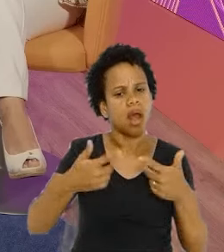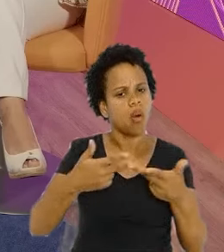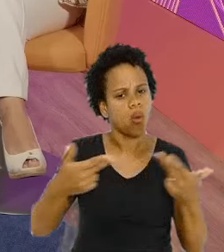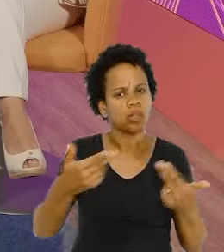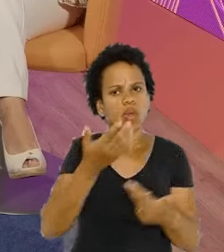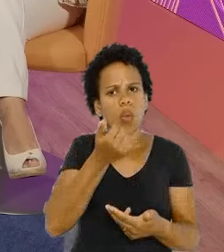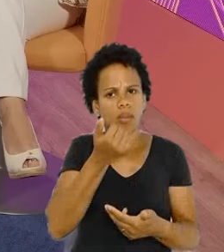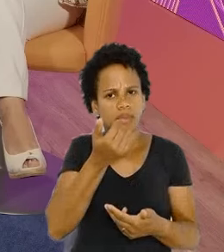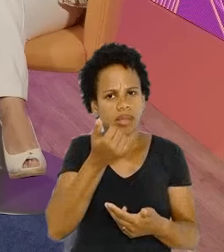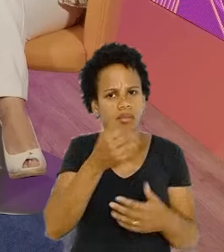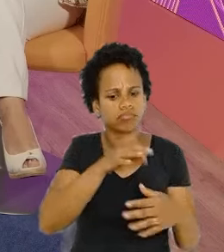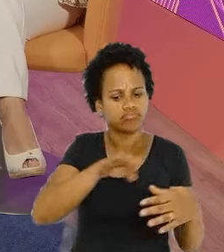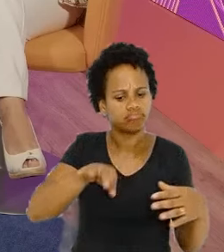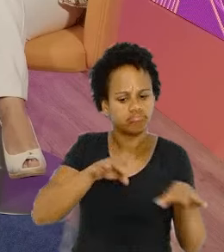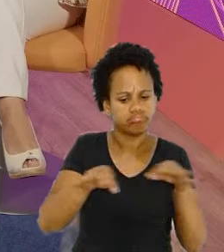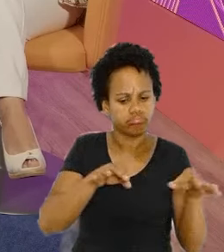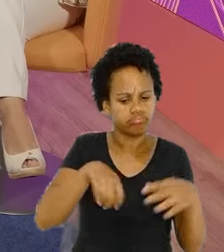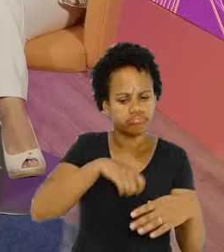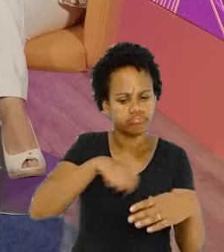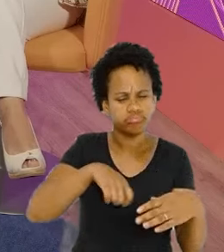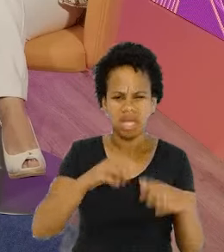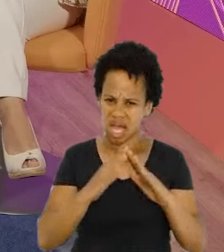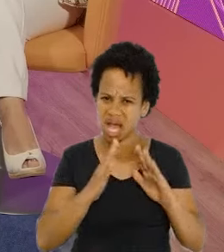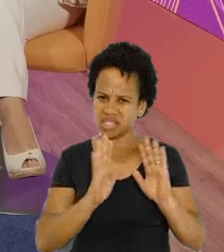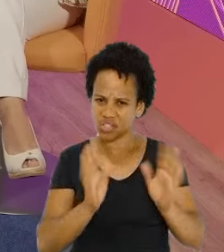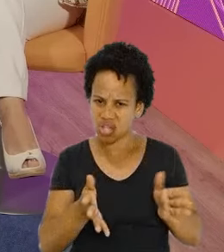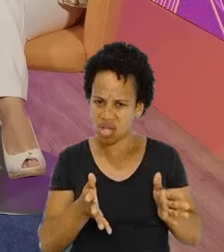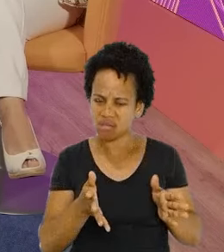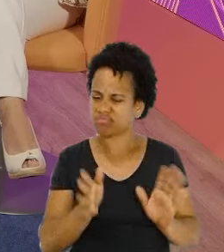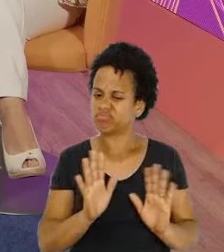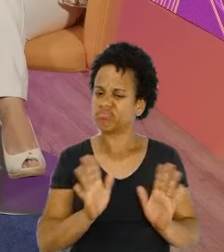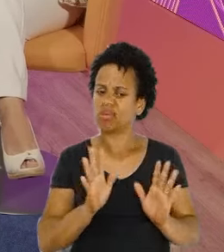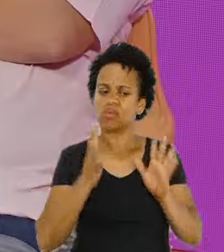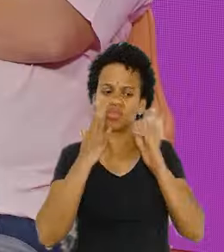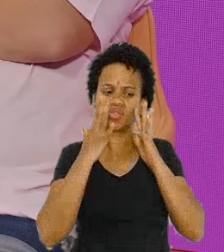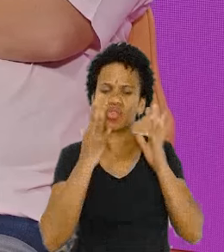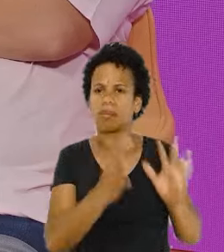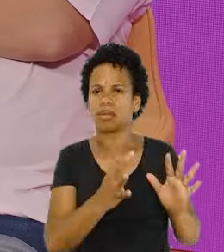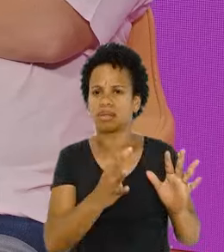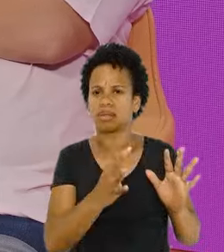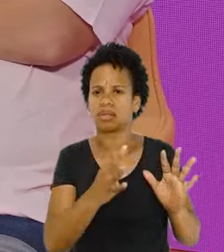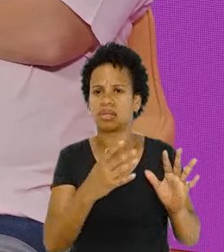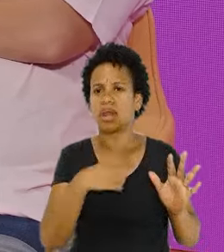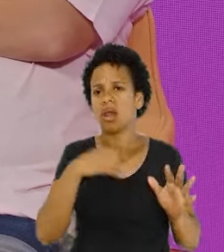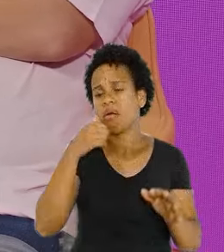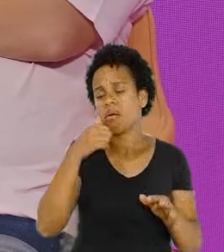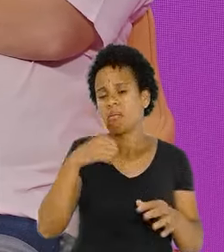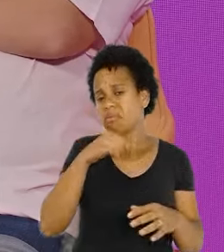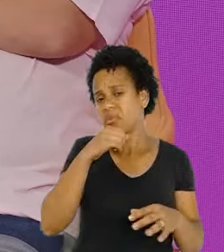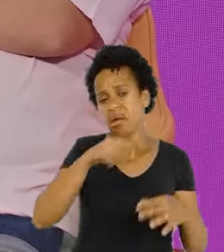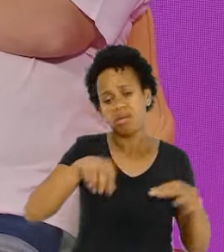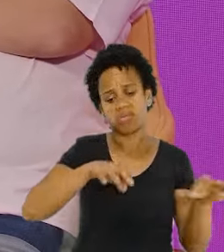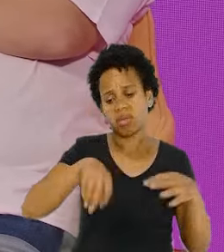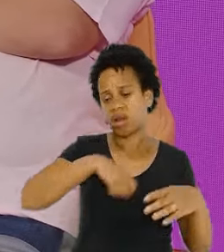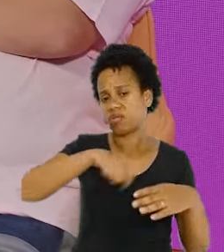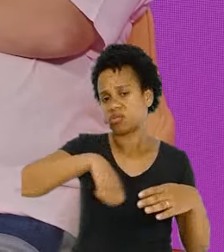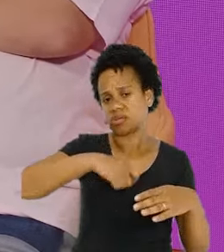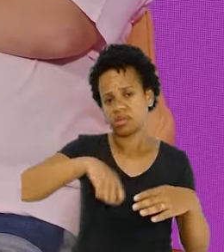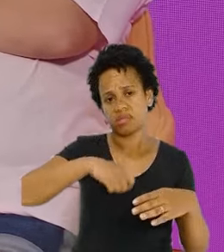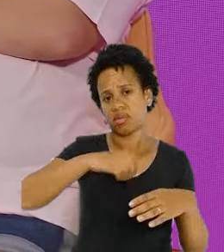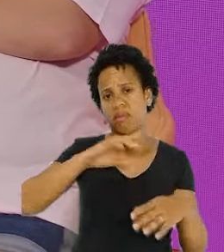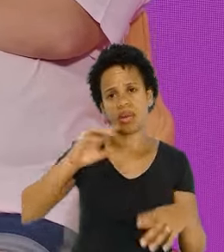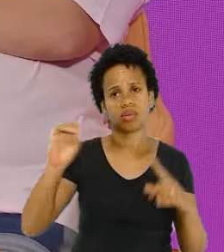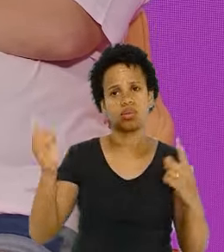né E ela já cozinhava em casa ela não em casa ela observava porque eu eu mãe dona de casa sempre cozinhei pra família porque